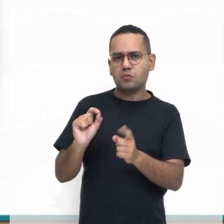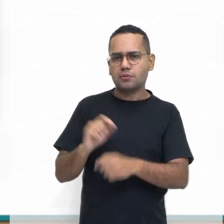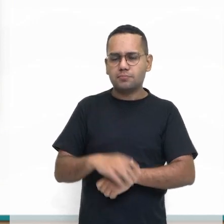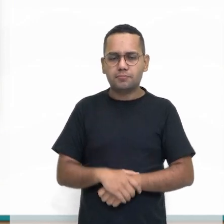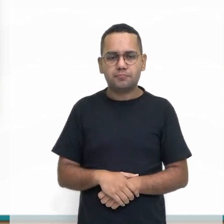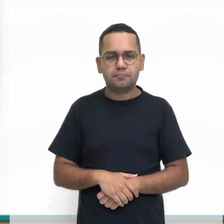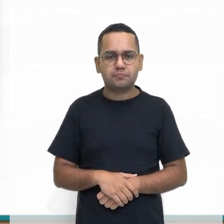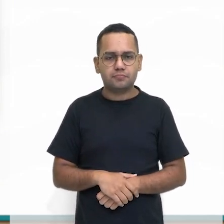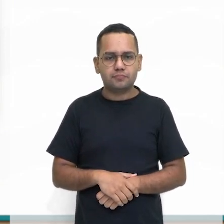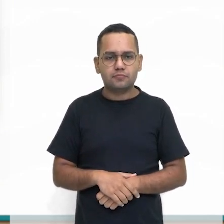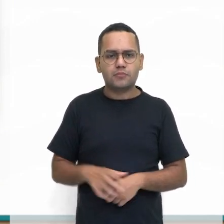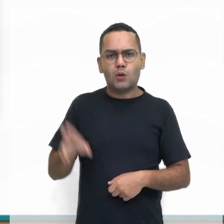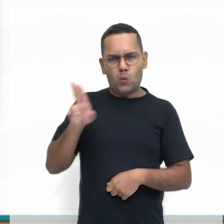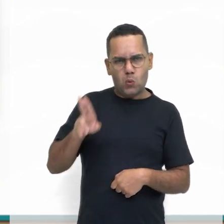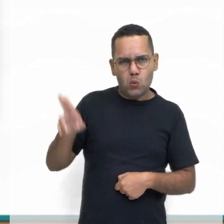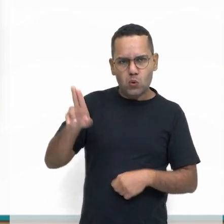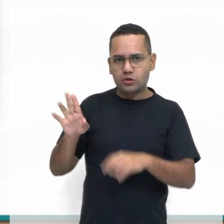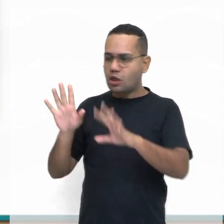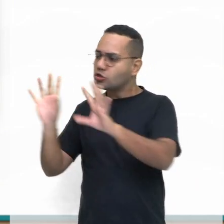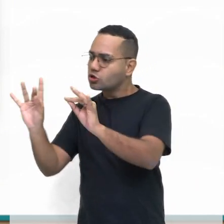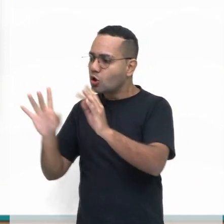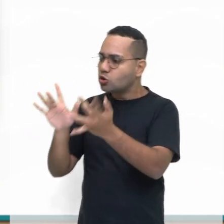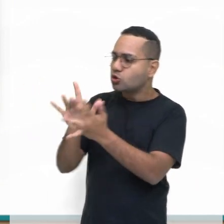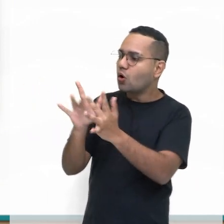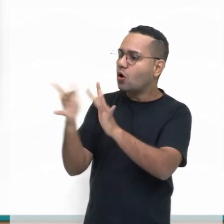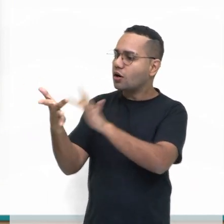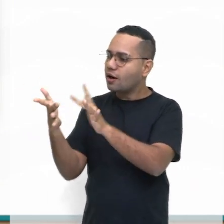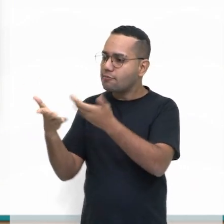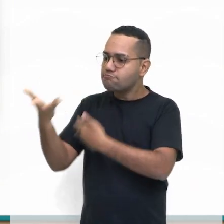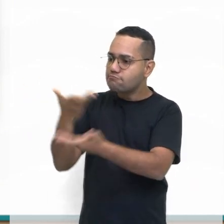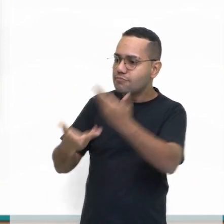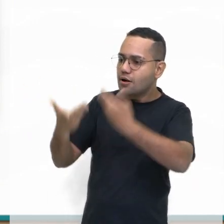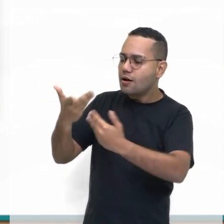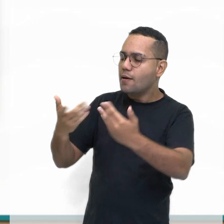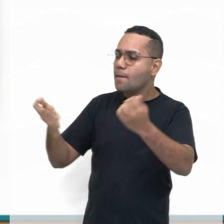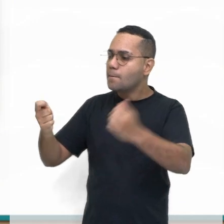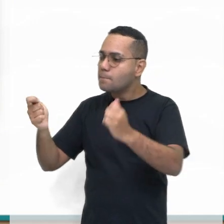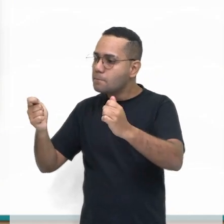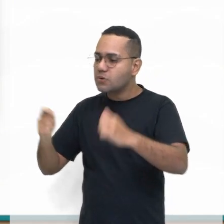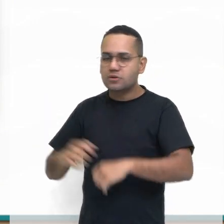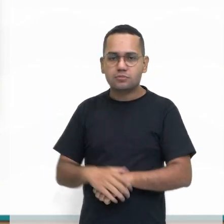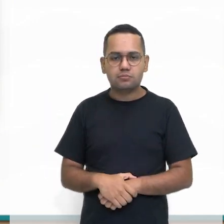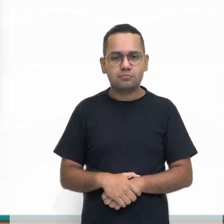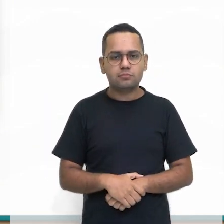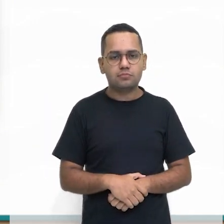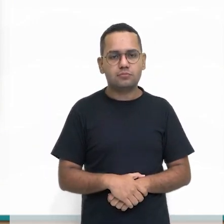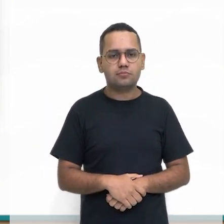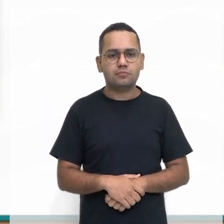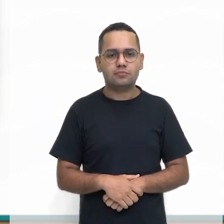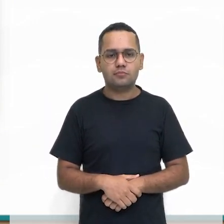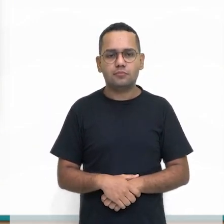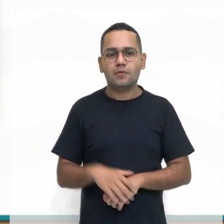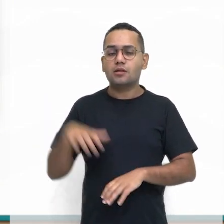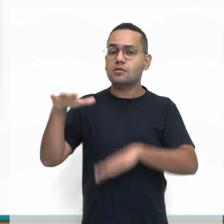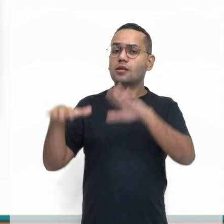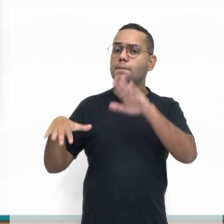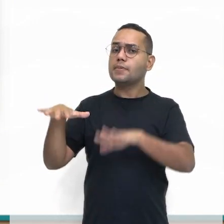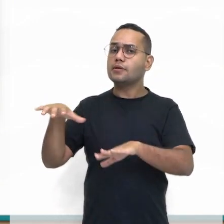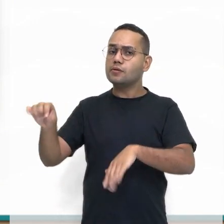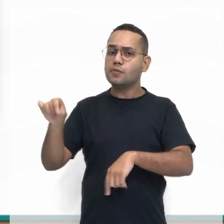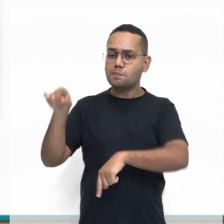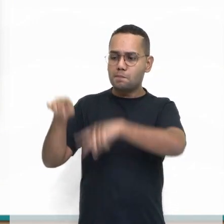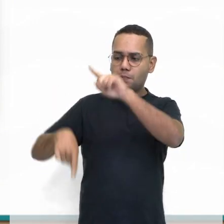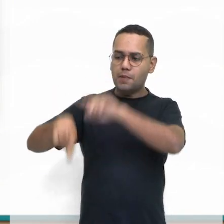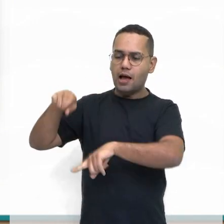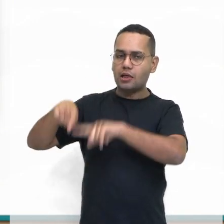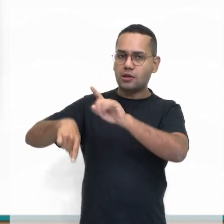quê? Manusear, ele vai poder participar, mas, contudo, dependendo da intenção do artista, tá?